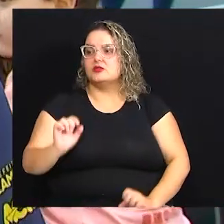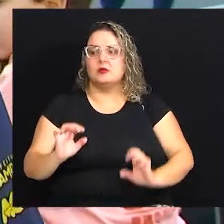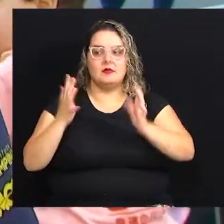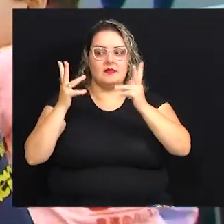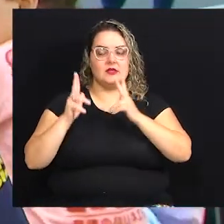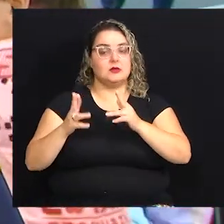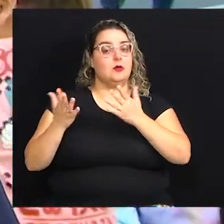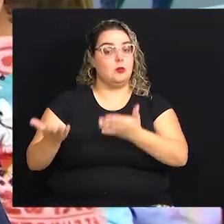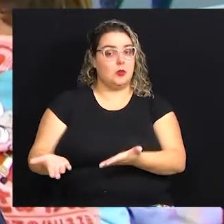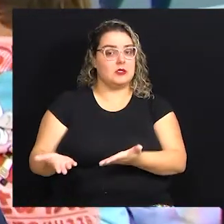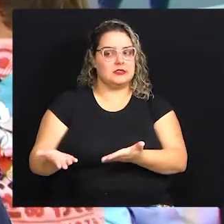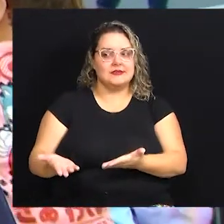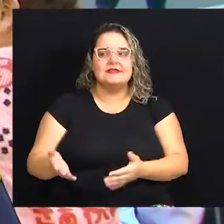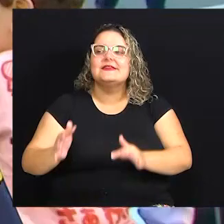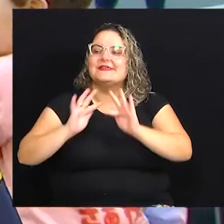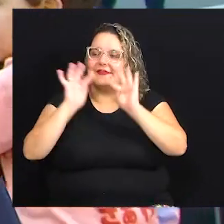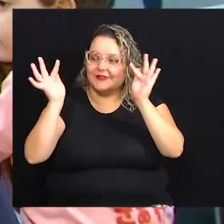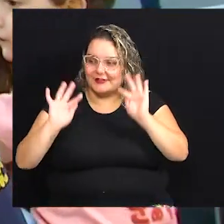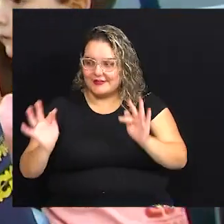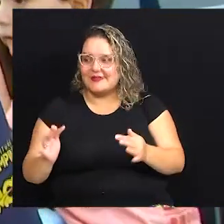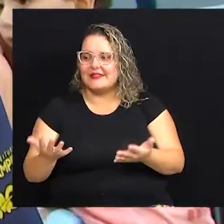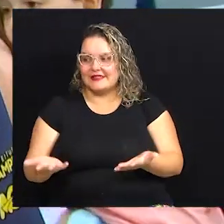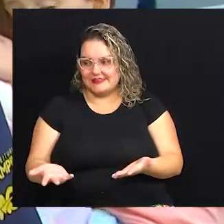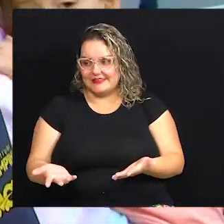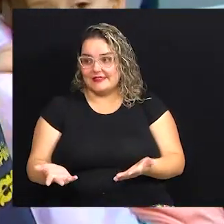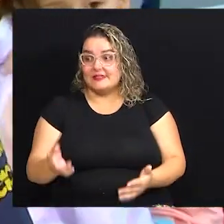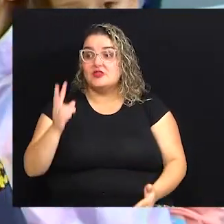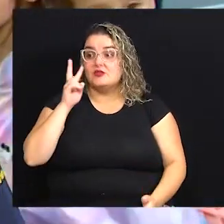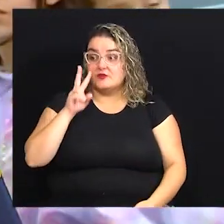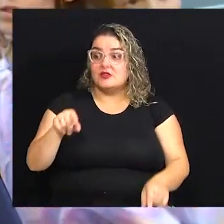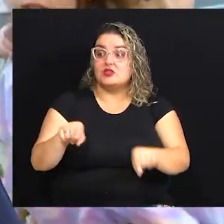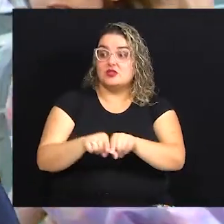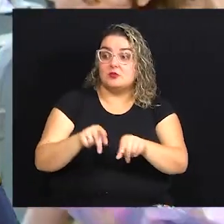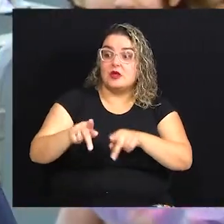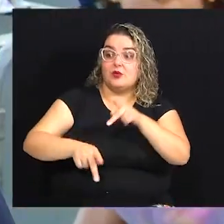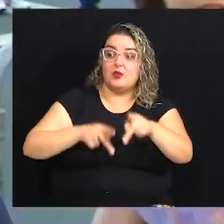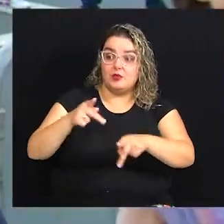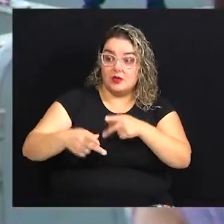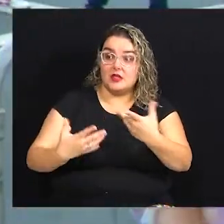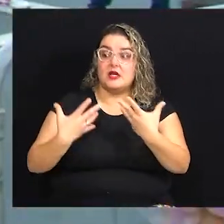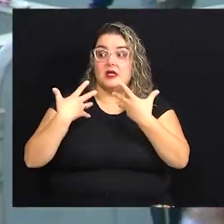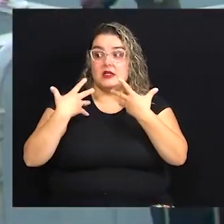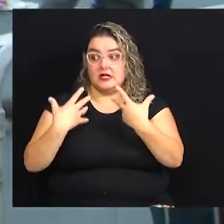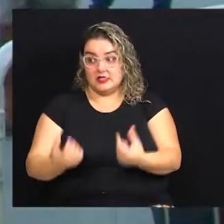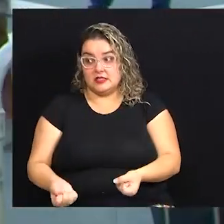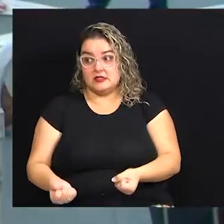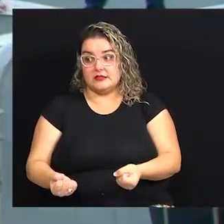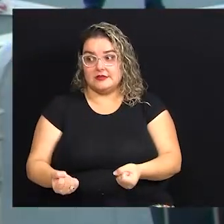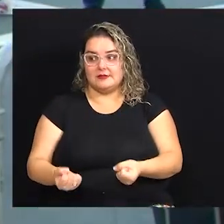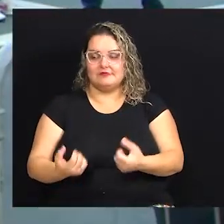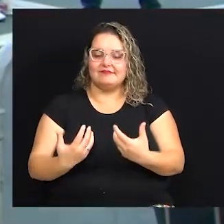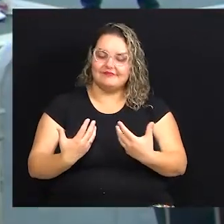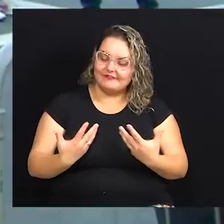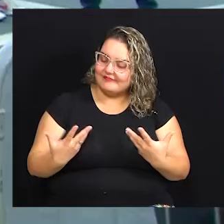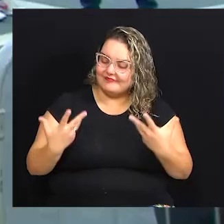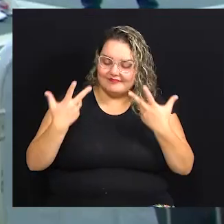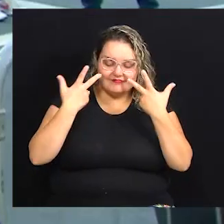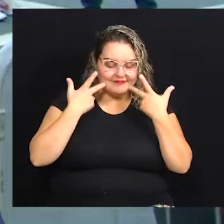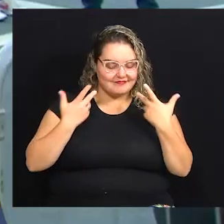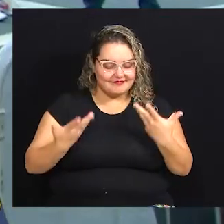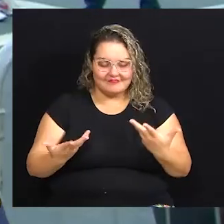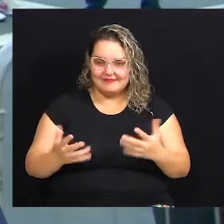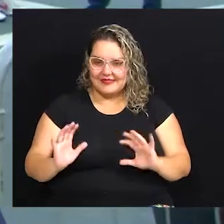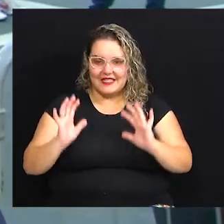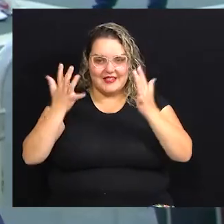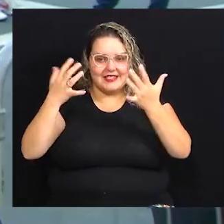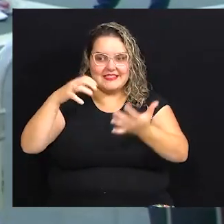nessa proporção. Então fico muito feliz, né, e vejo também a população recebendo de braços abertos essa festa aqui